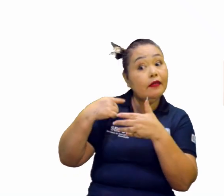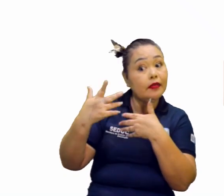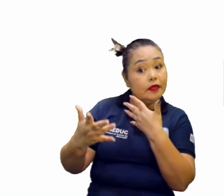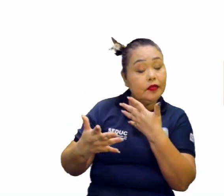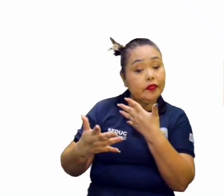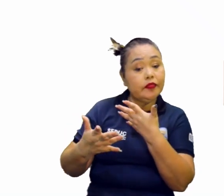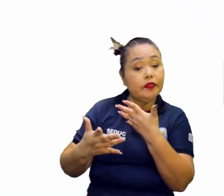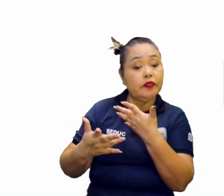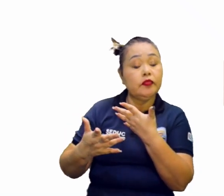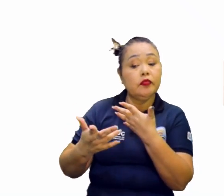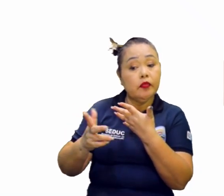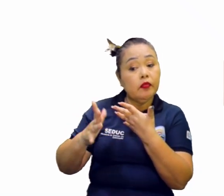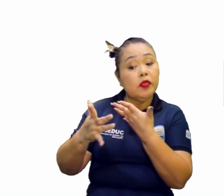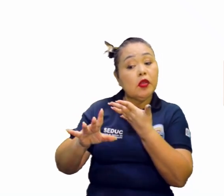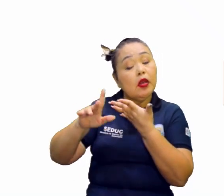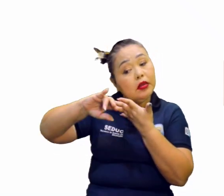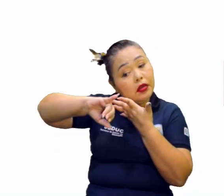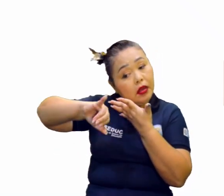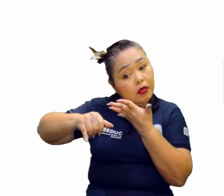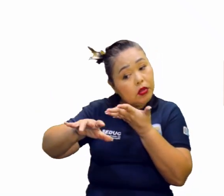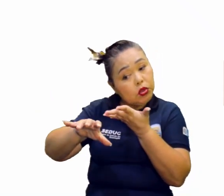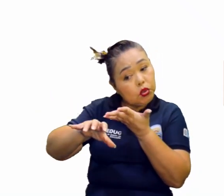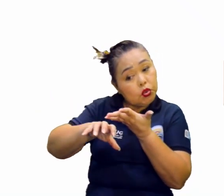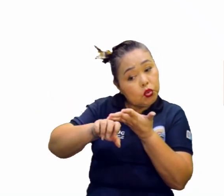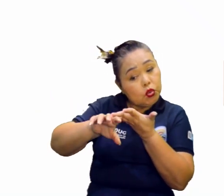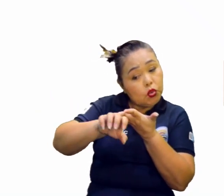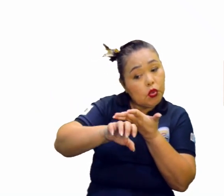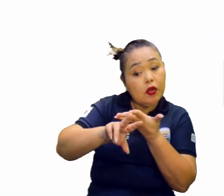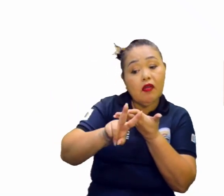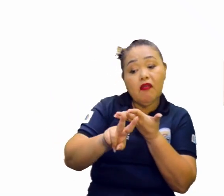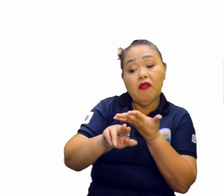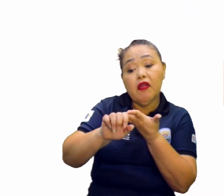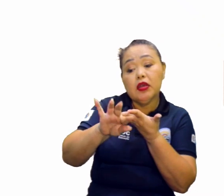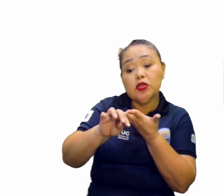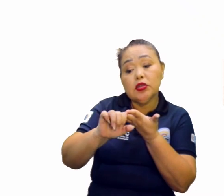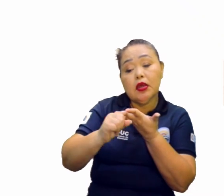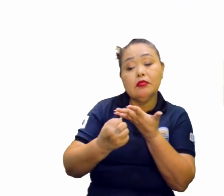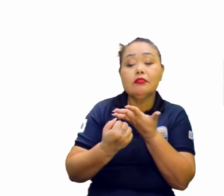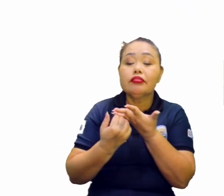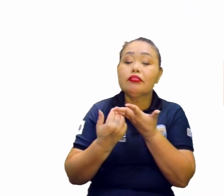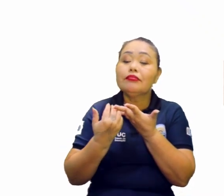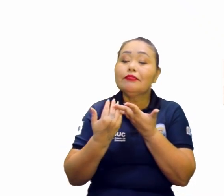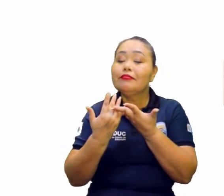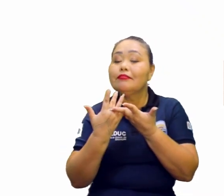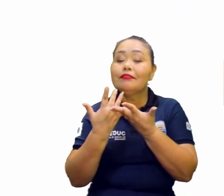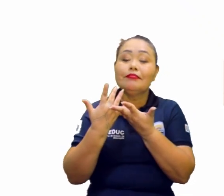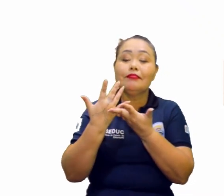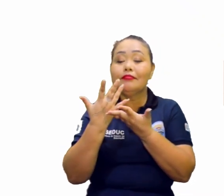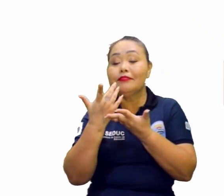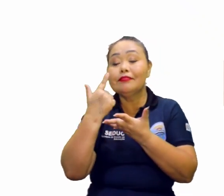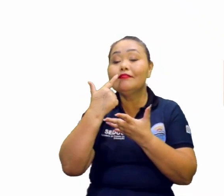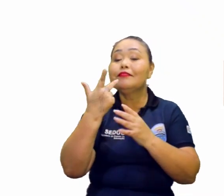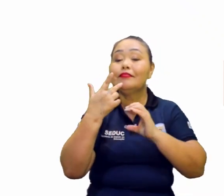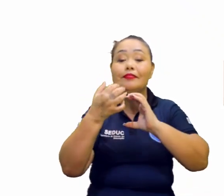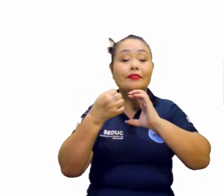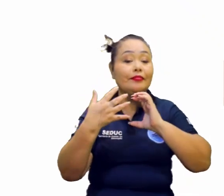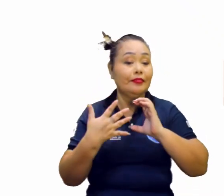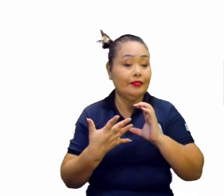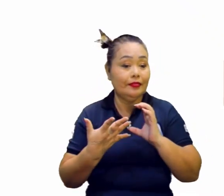seja aproveitado por esse vegetal, tá? E aí, quando fala nessas características